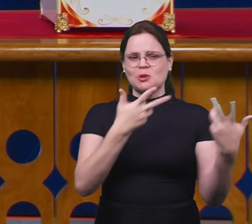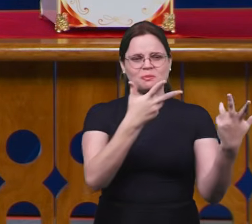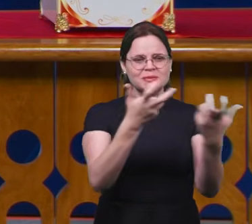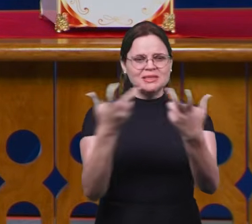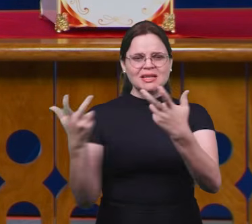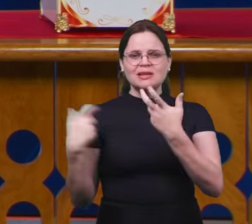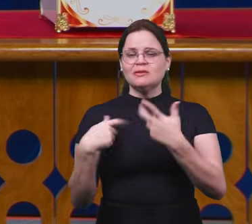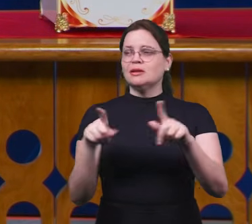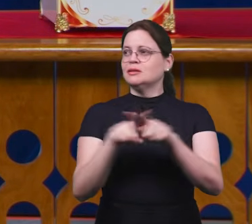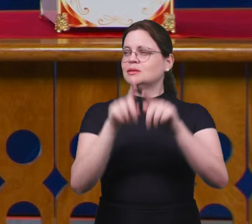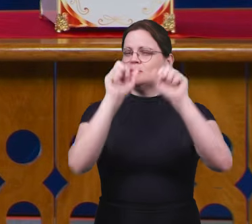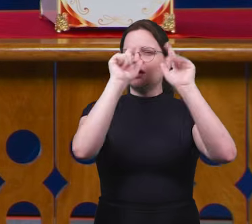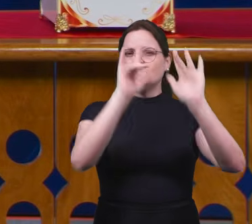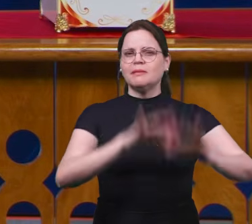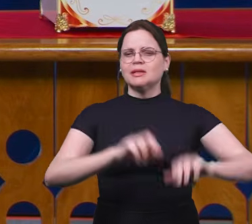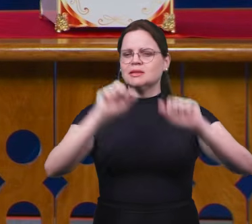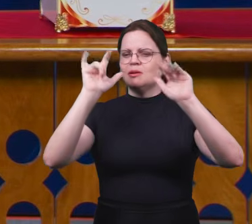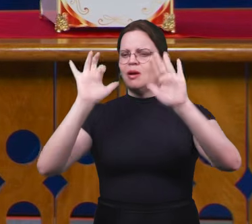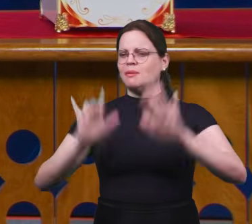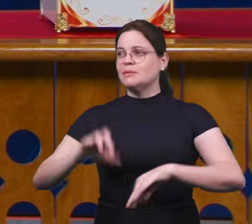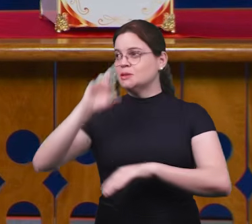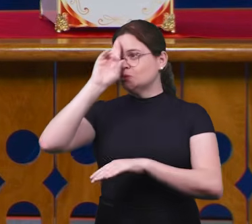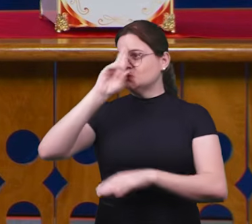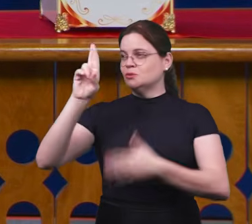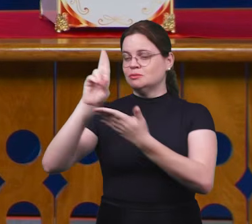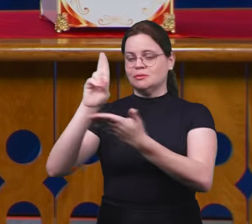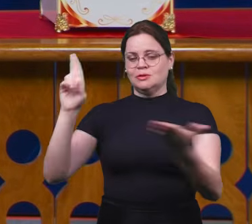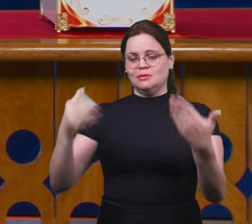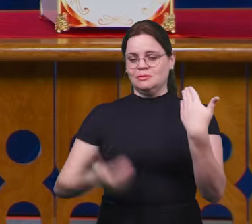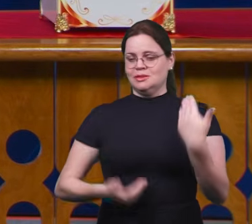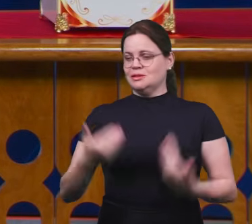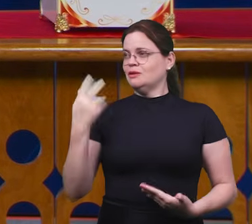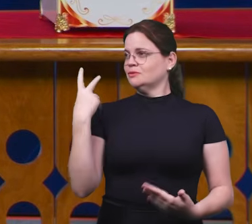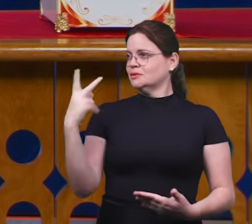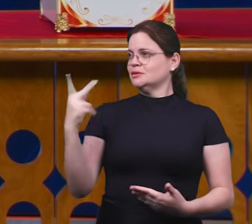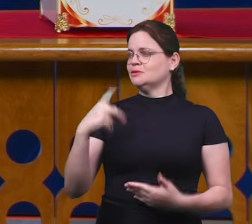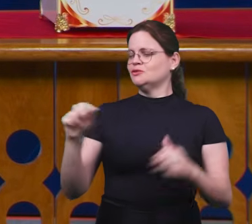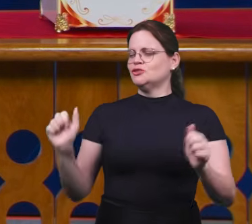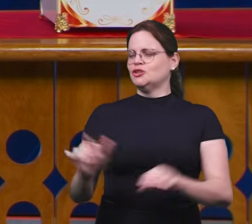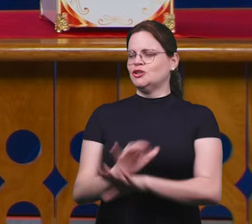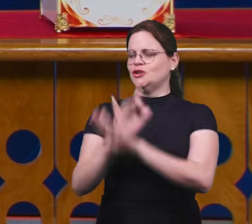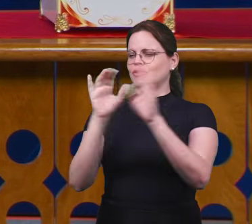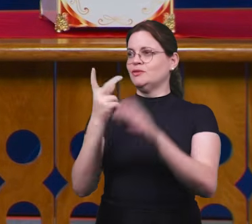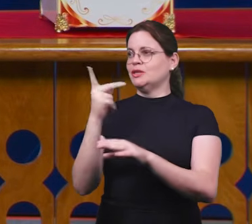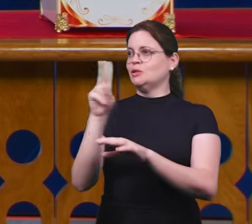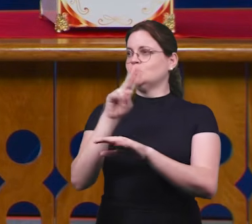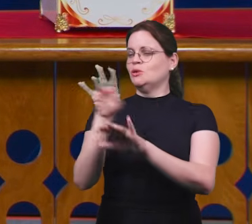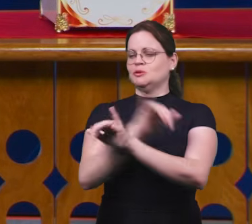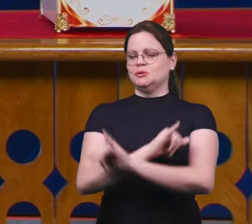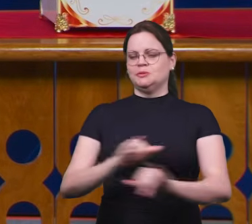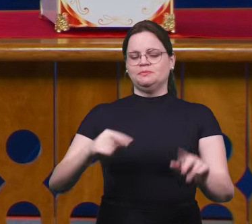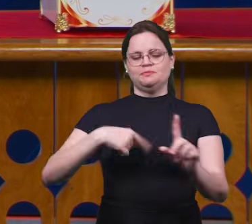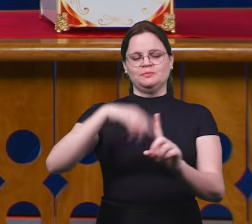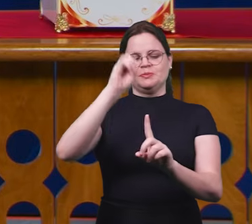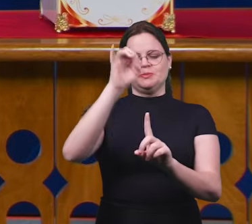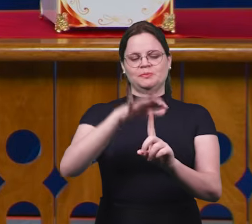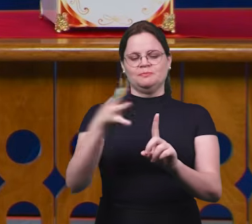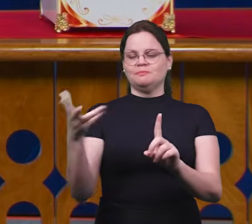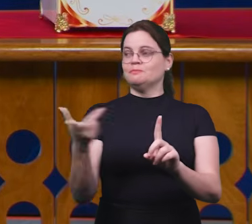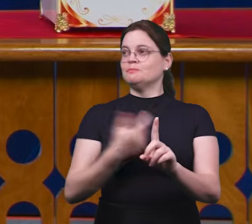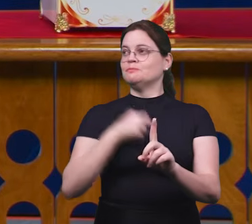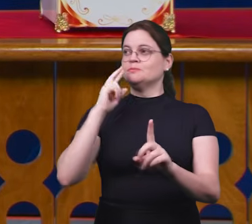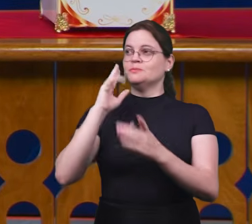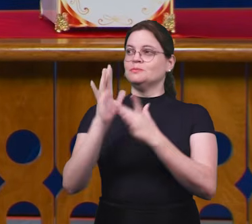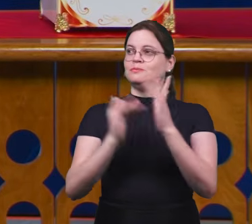pela bênção do Senhor sobre a vida da tua igreja. Te glorificamos por tudo e em teu nome dizemos que a graça